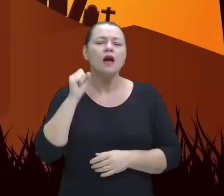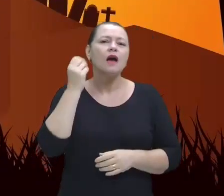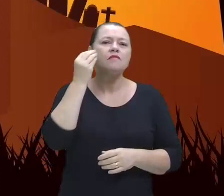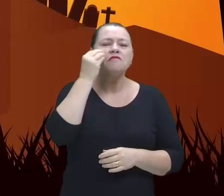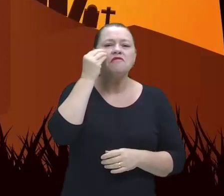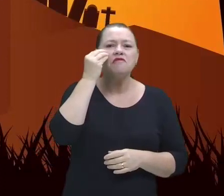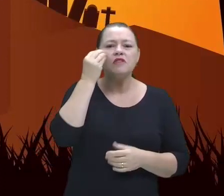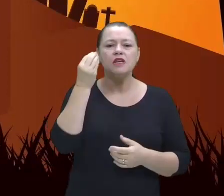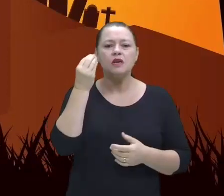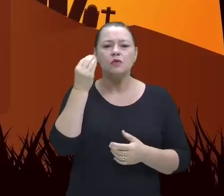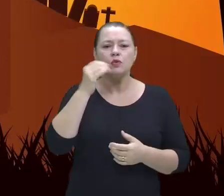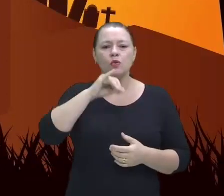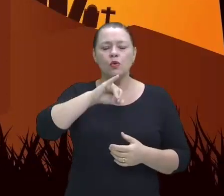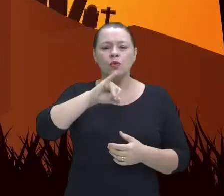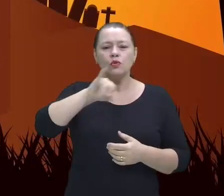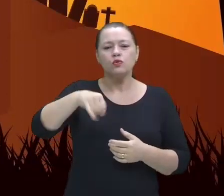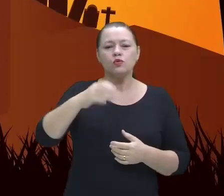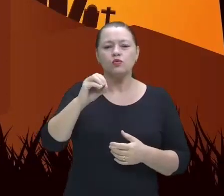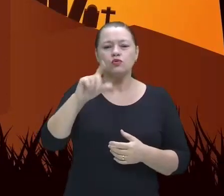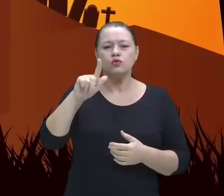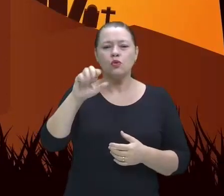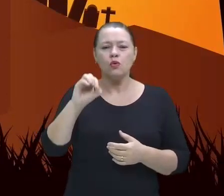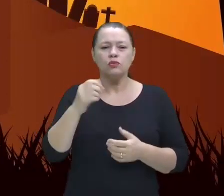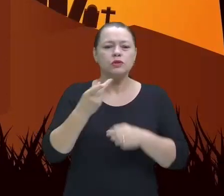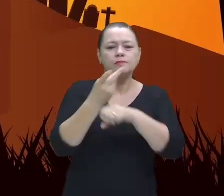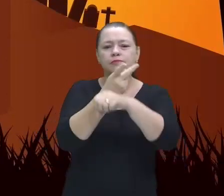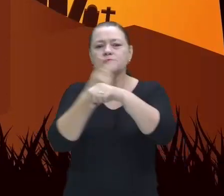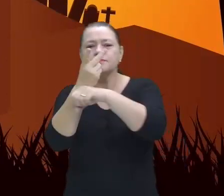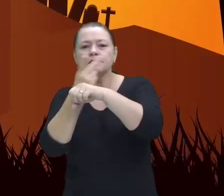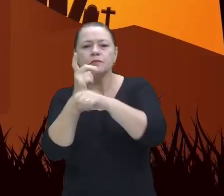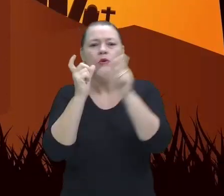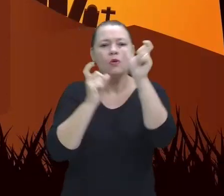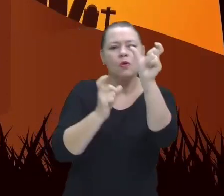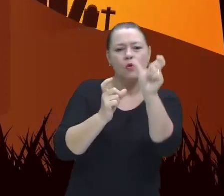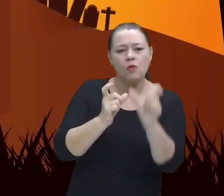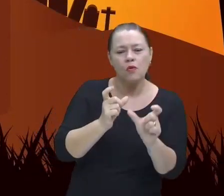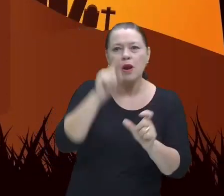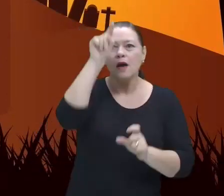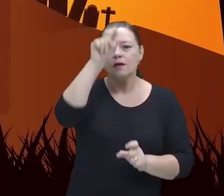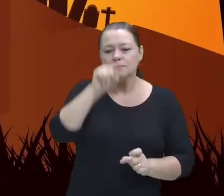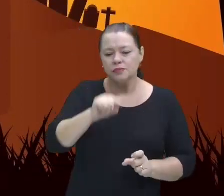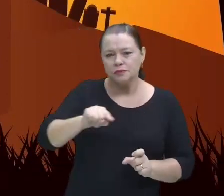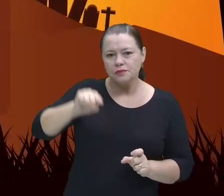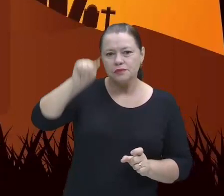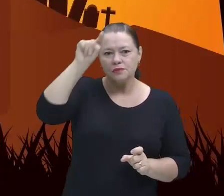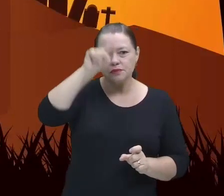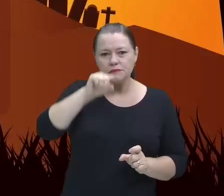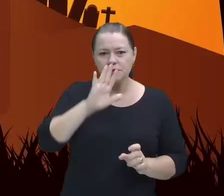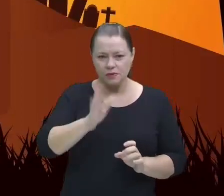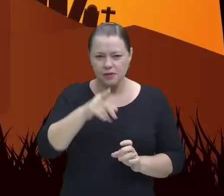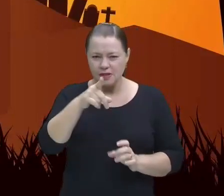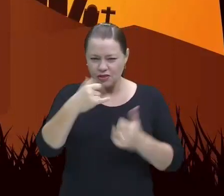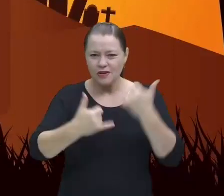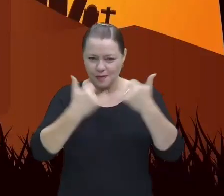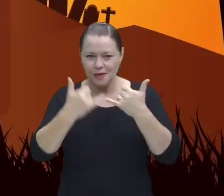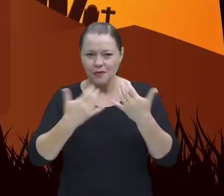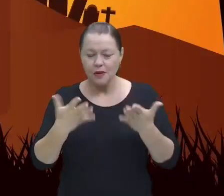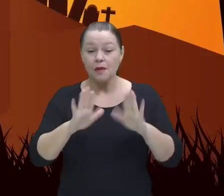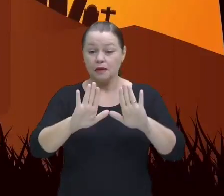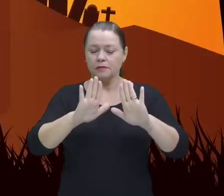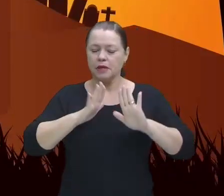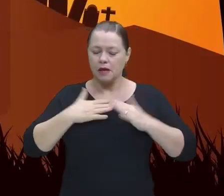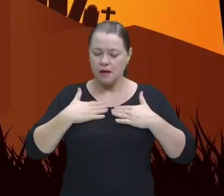falar no jogo do caça-palavras? Com certeza você já brincou, mas vamos lá que eu vou explicar. Aqui